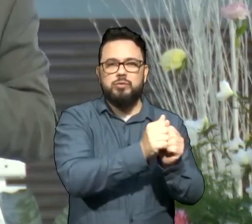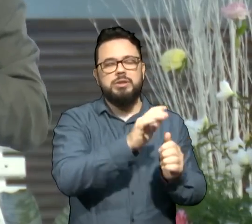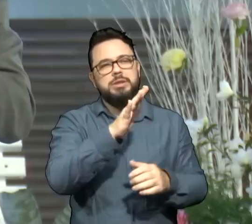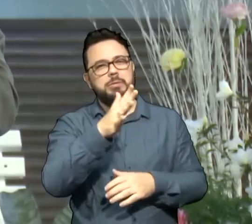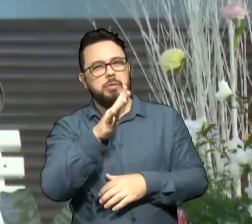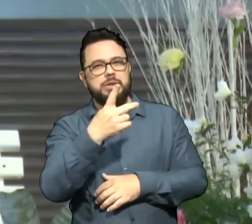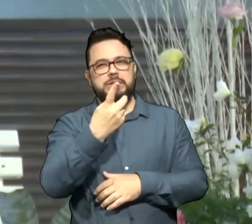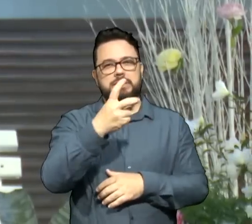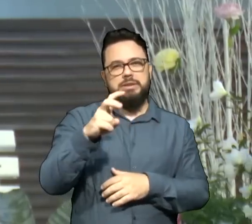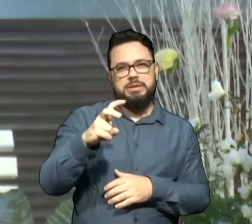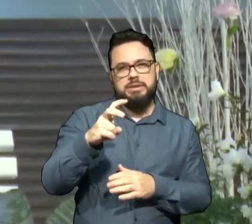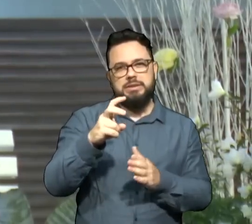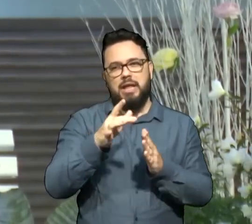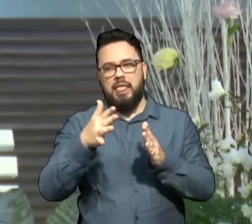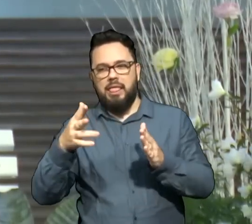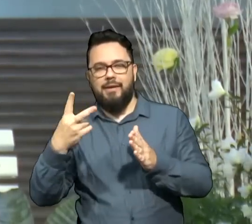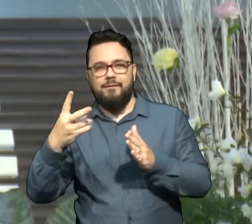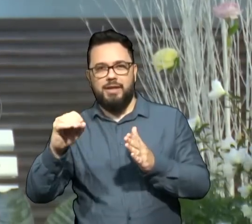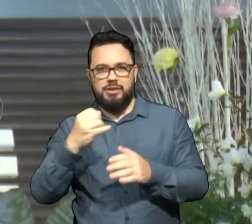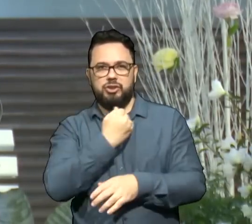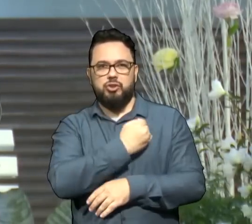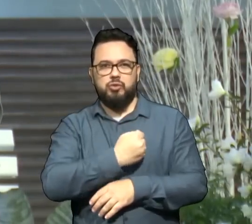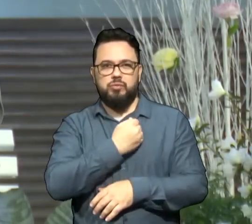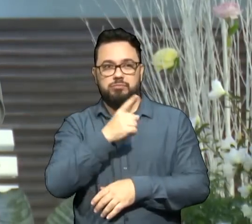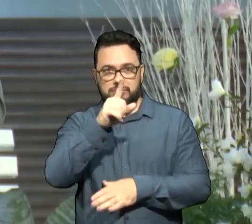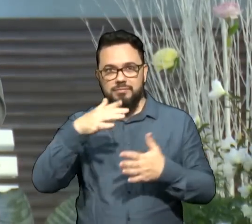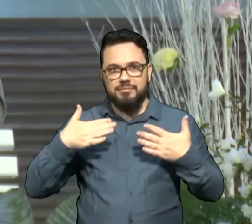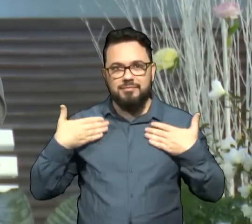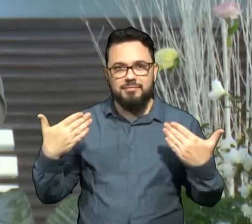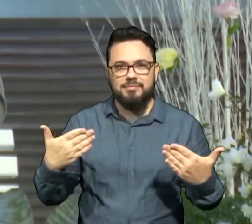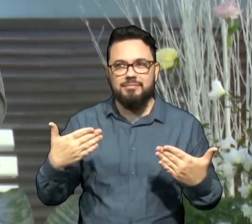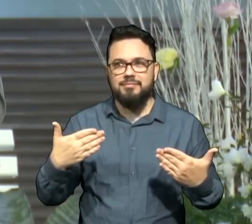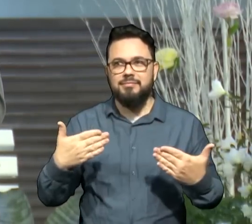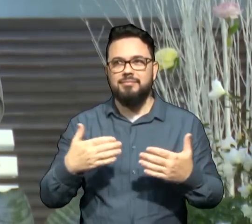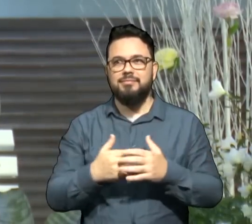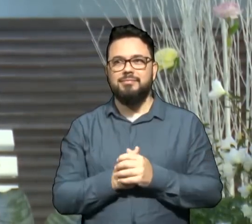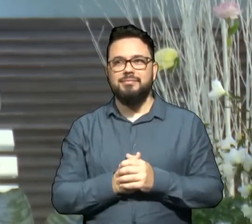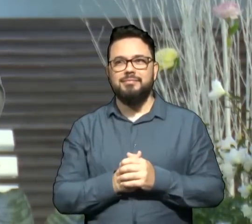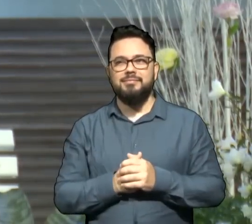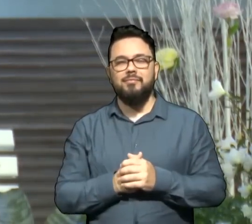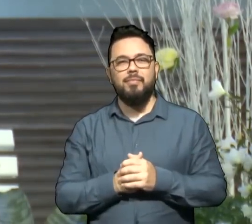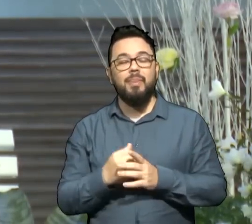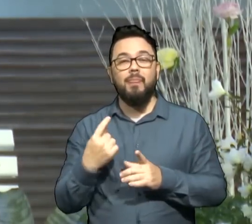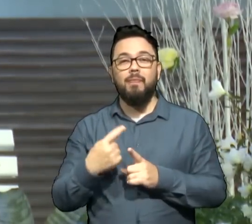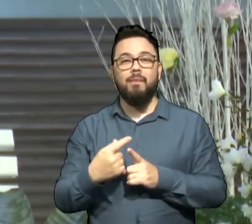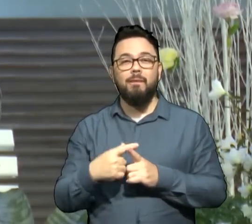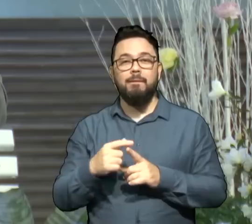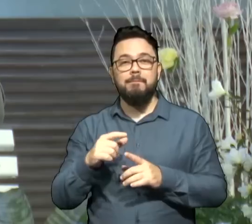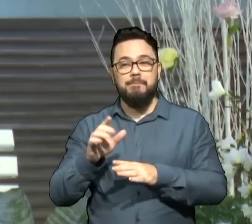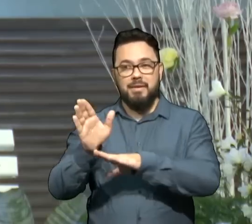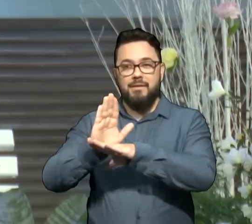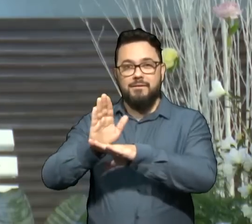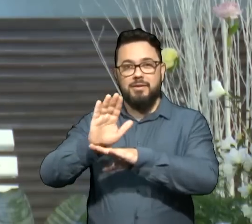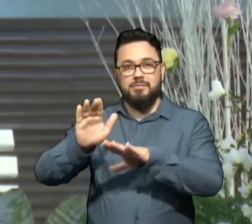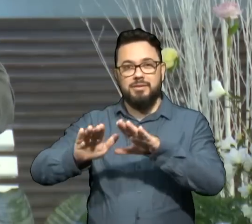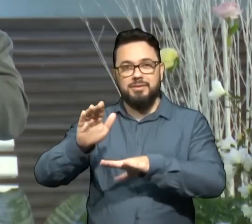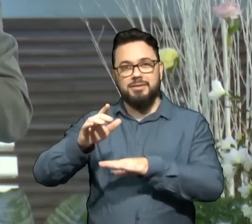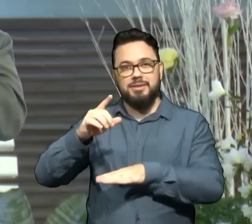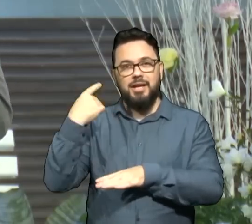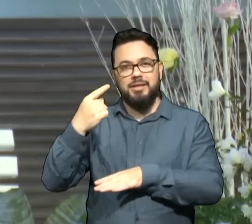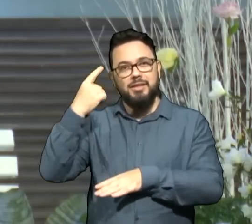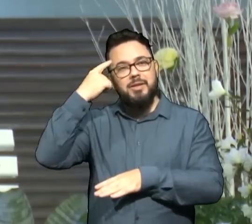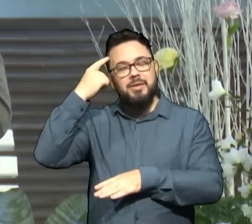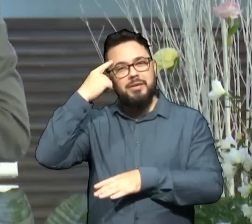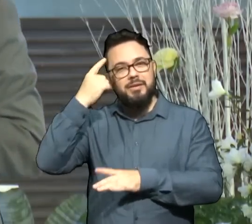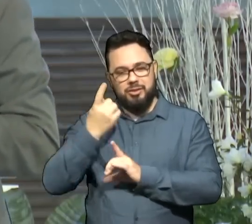15 e 20 anos surpreendeu vocês porque em muitos filmes a gente imagina o apóstolo João todos os discípulos de